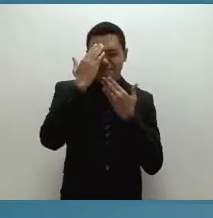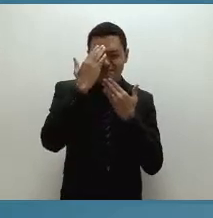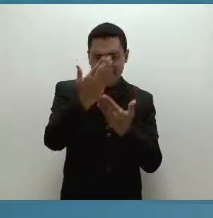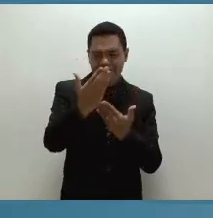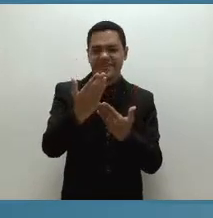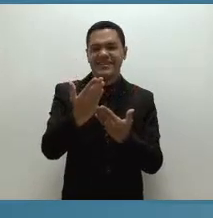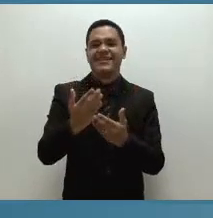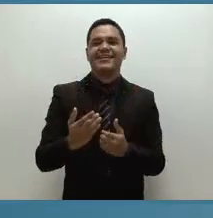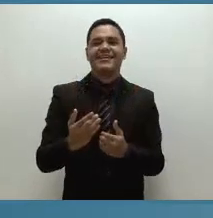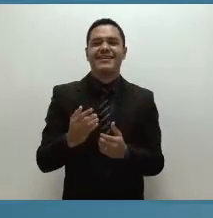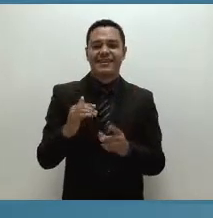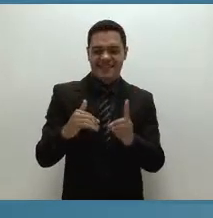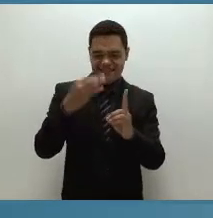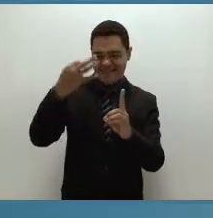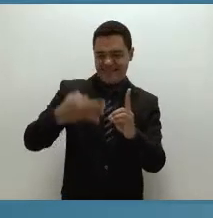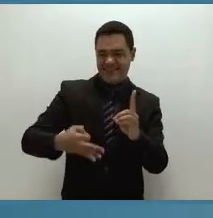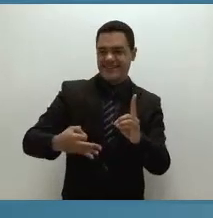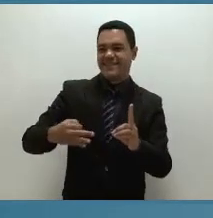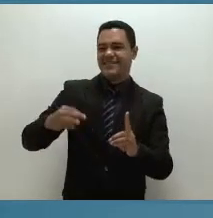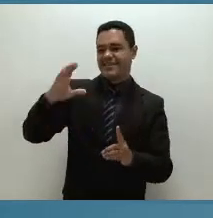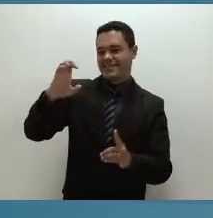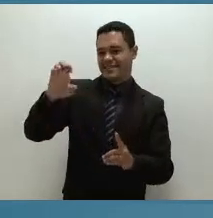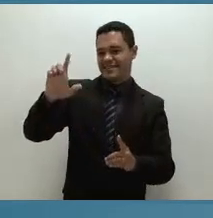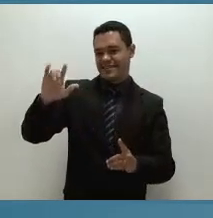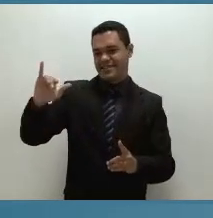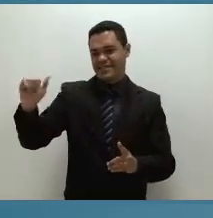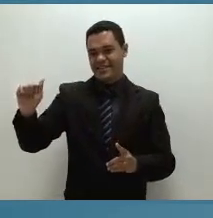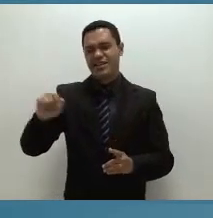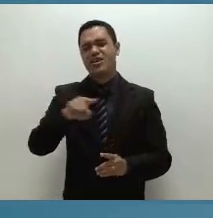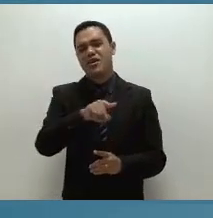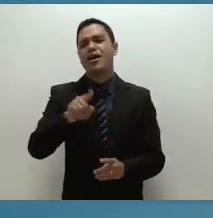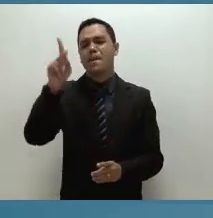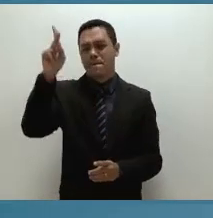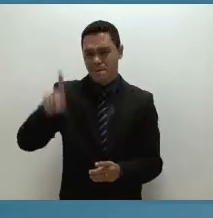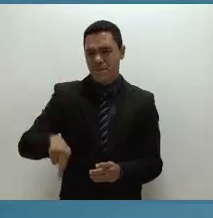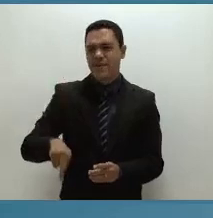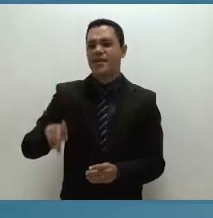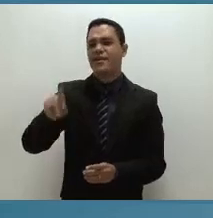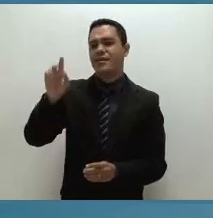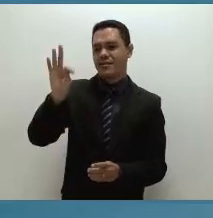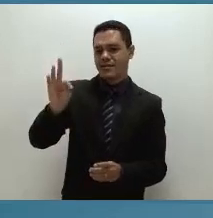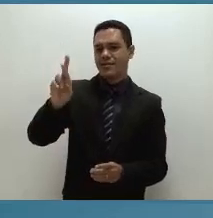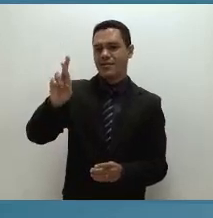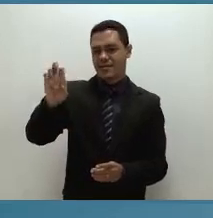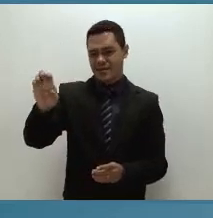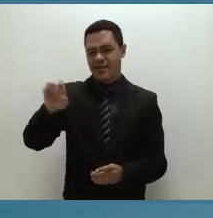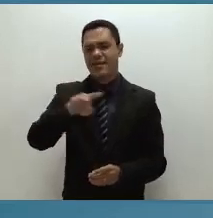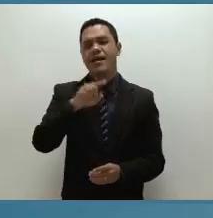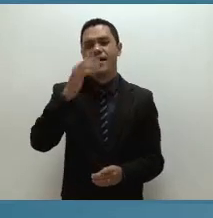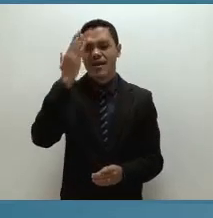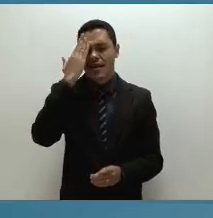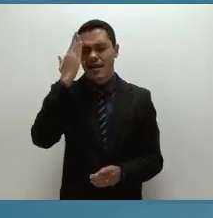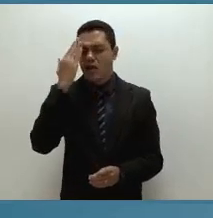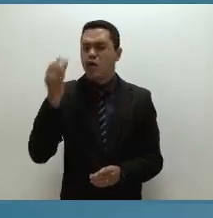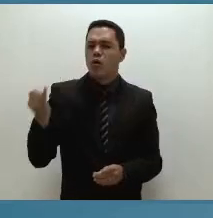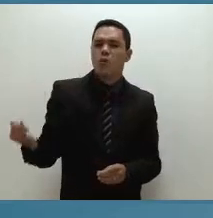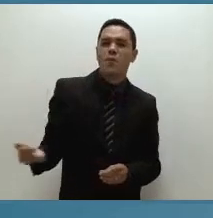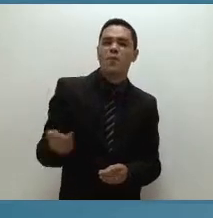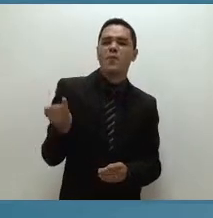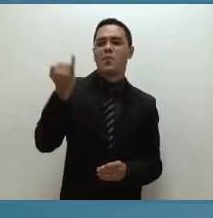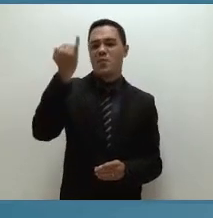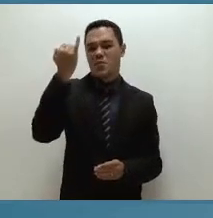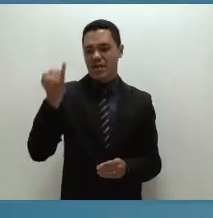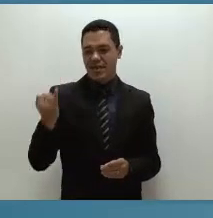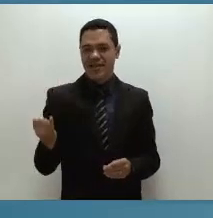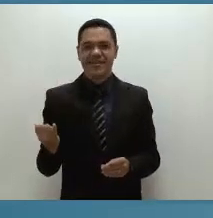palavras, desembargadora Célia. Vossa Excelência já presidiu o TRE, sabe a importância que